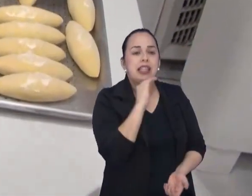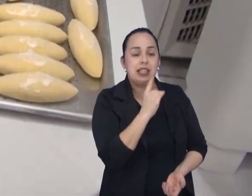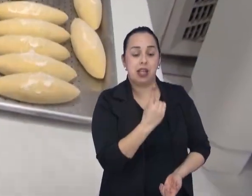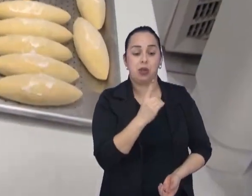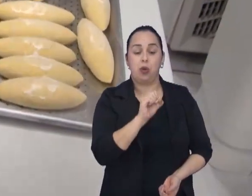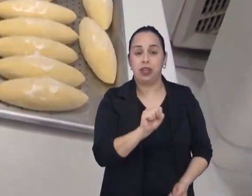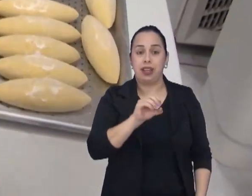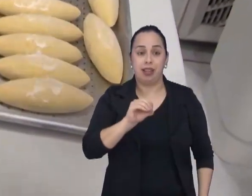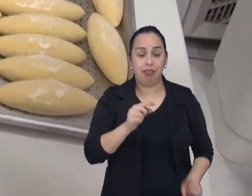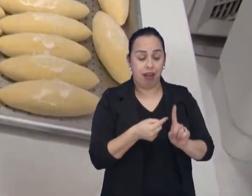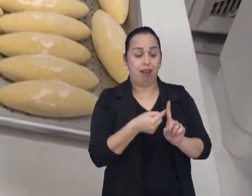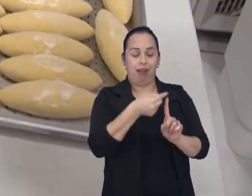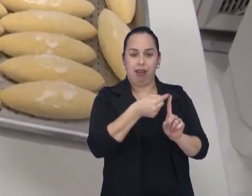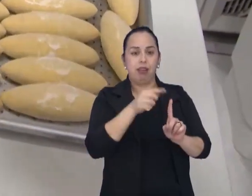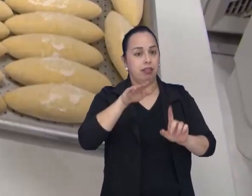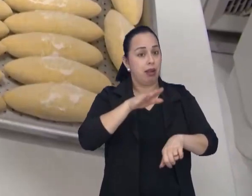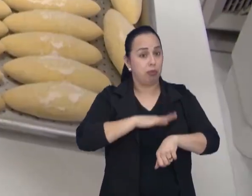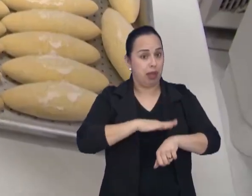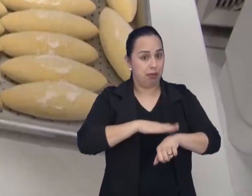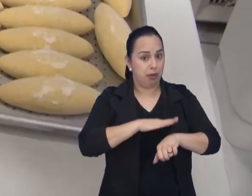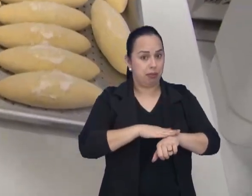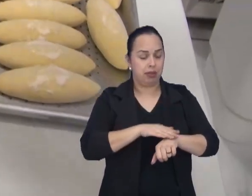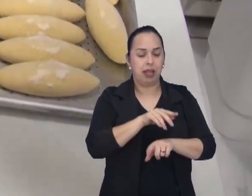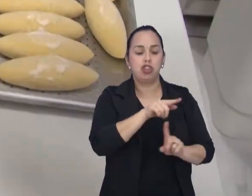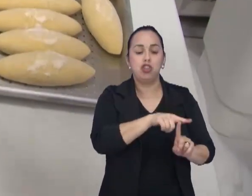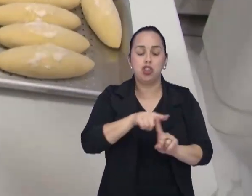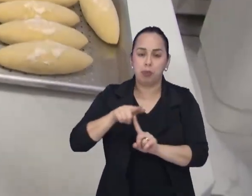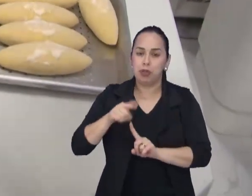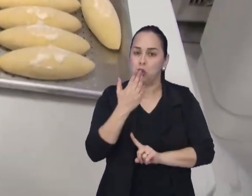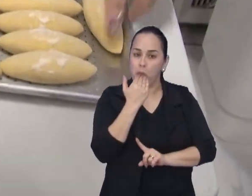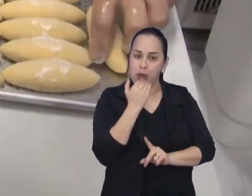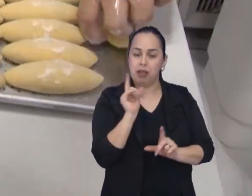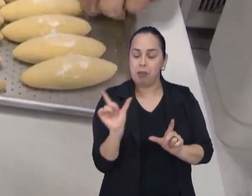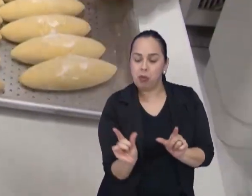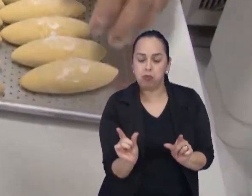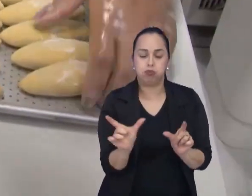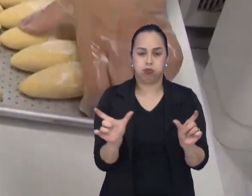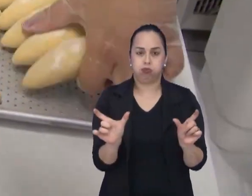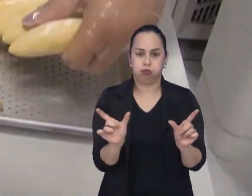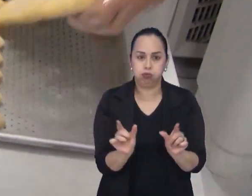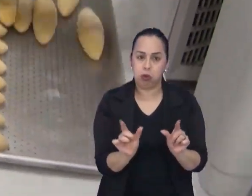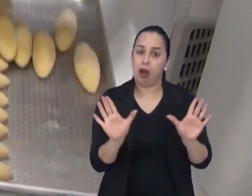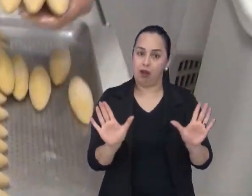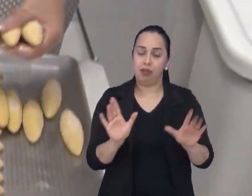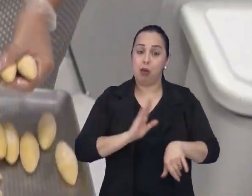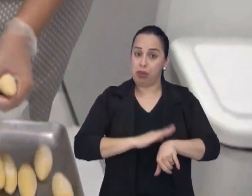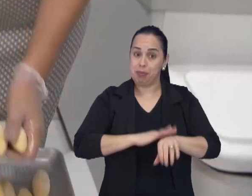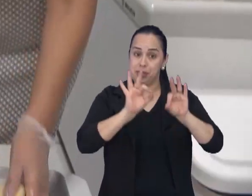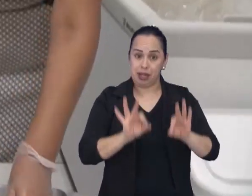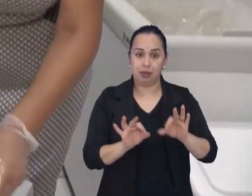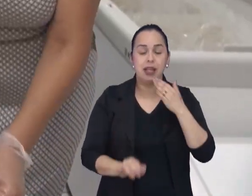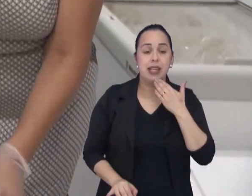o óleo. E aí tem o tempo, né? Como a gente tem vários sabores, tamanhos, cada tamanho, cada sabor é uma quantidade. Mas esse aqui,